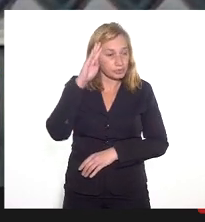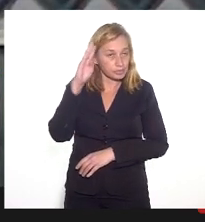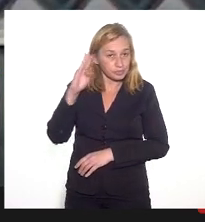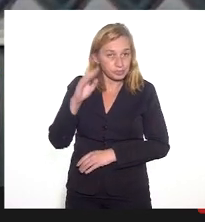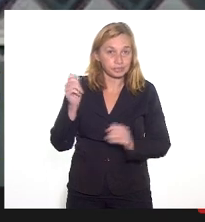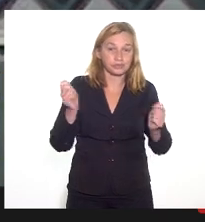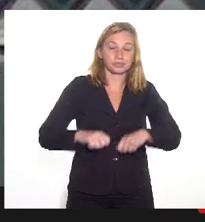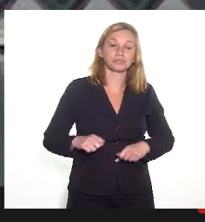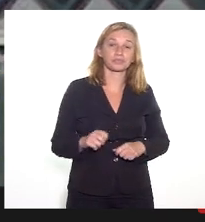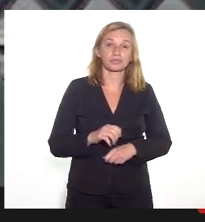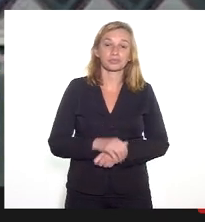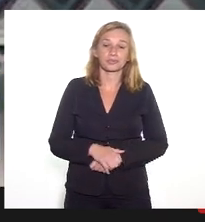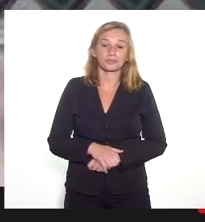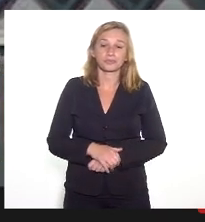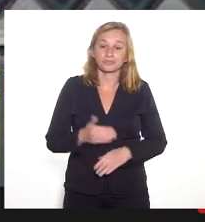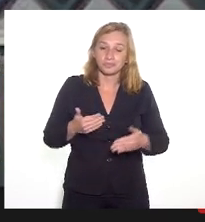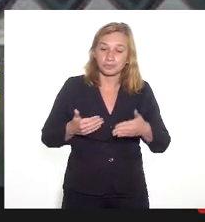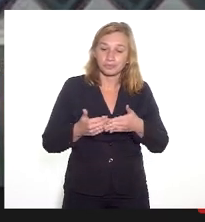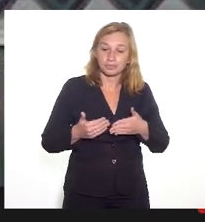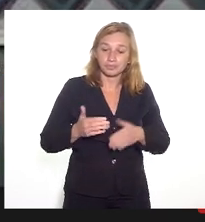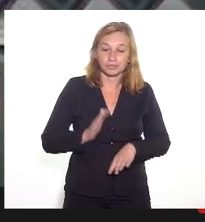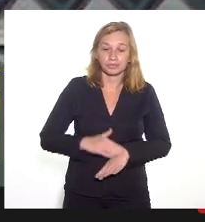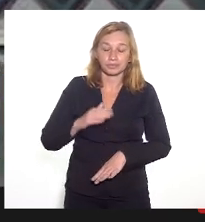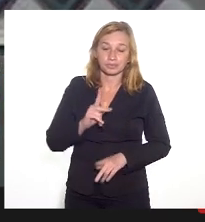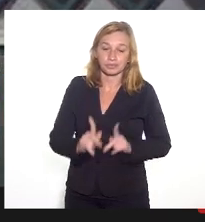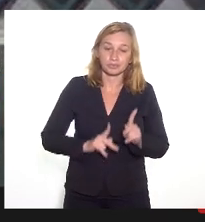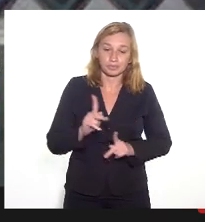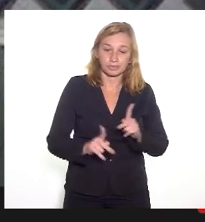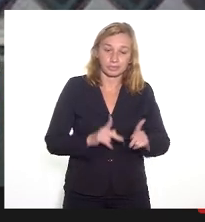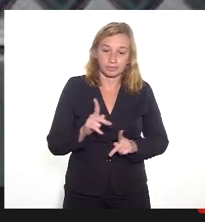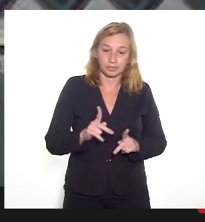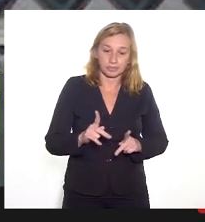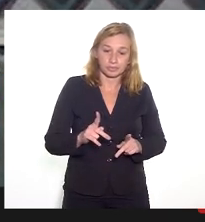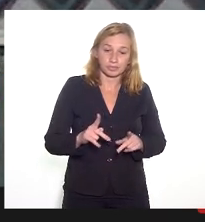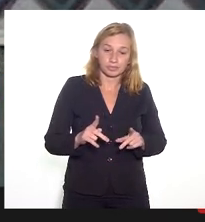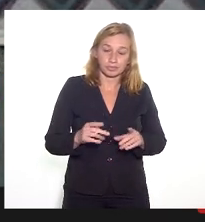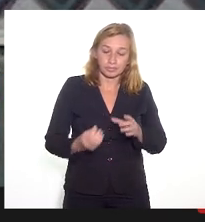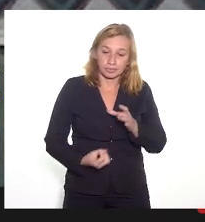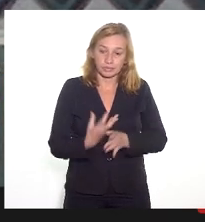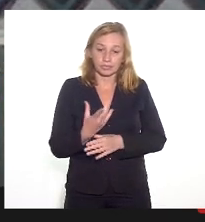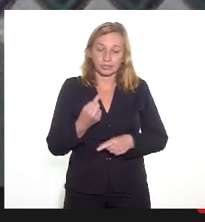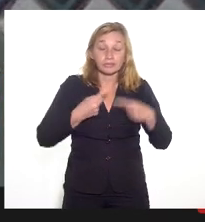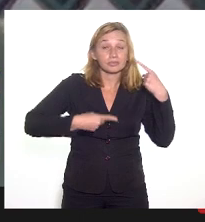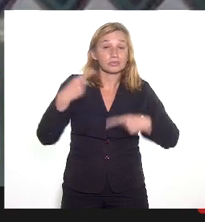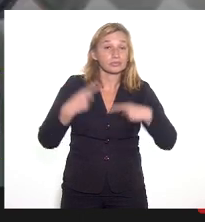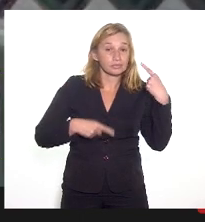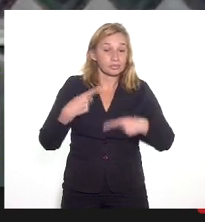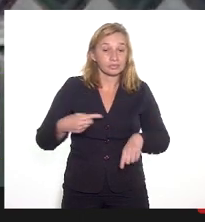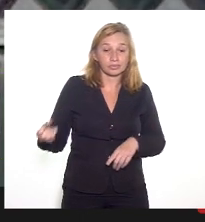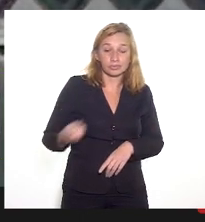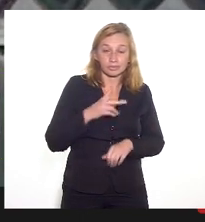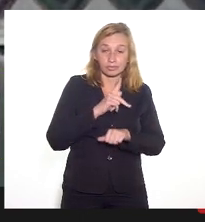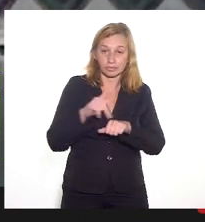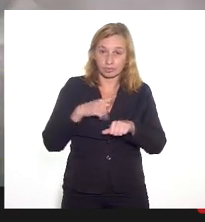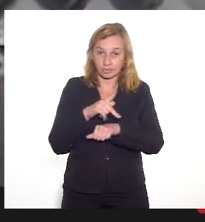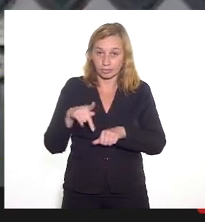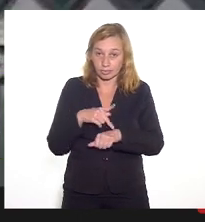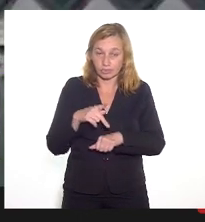a possibilidade de aproximar a população da construção política de um novo país